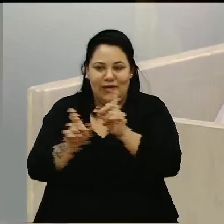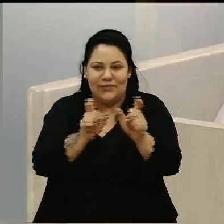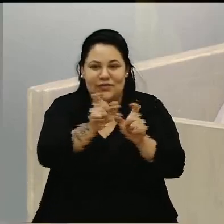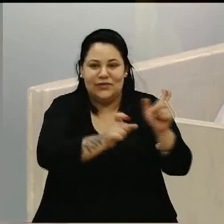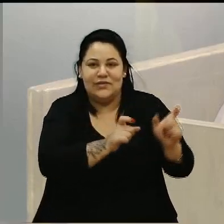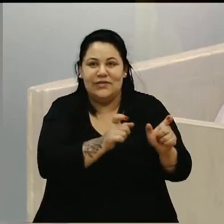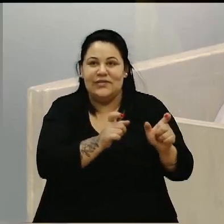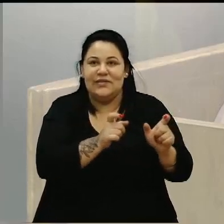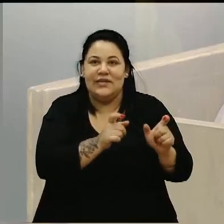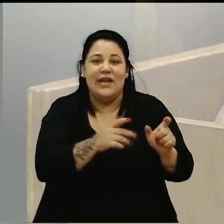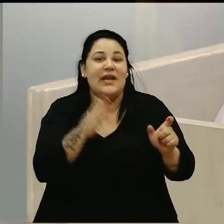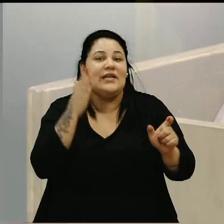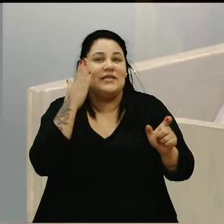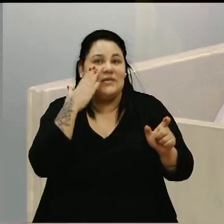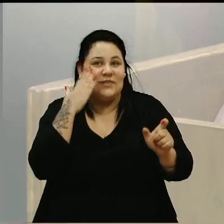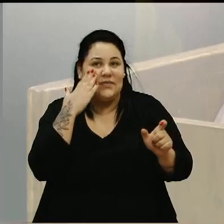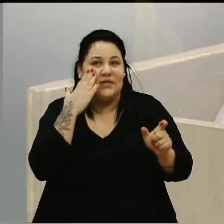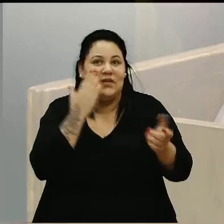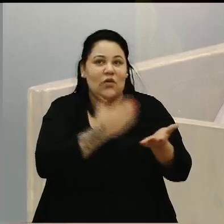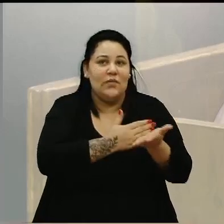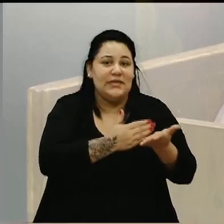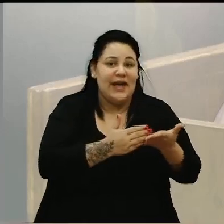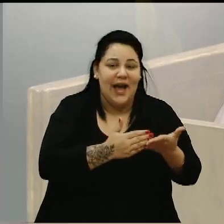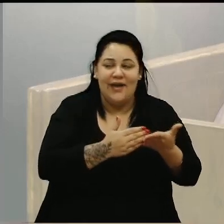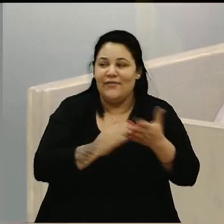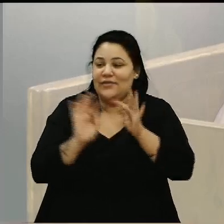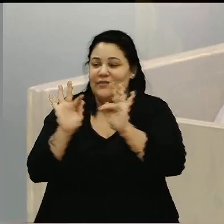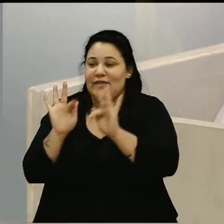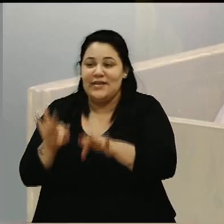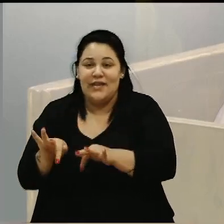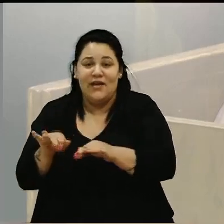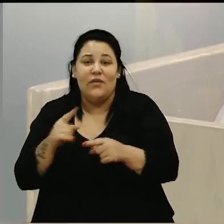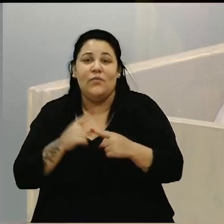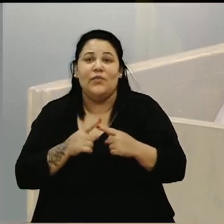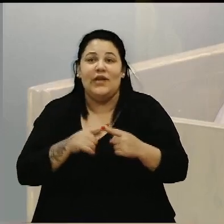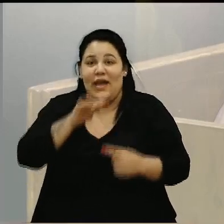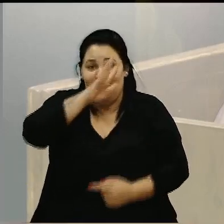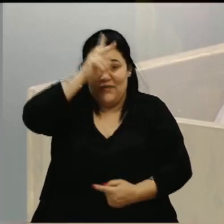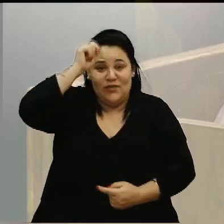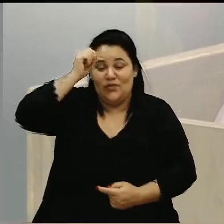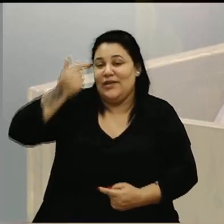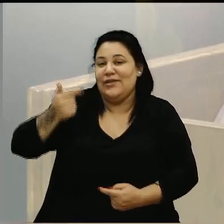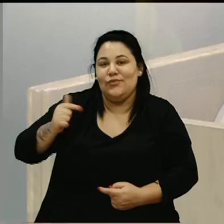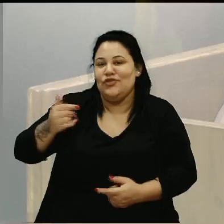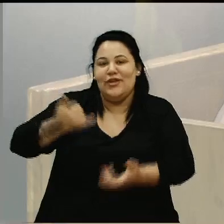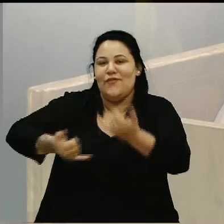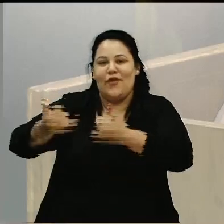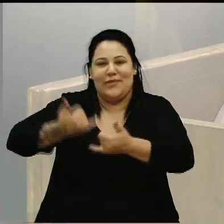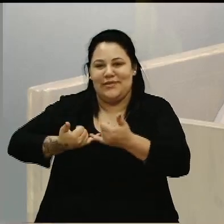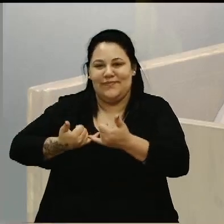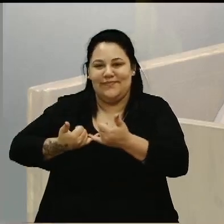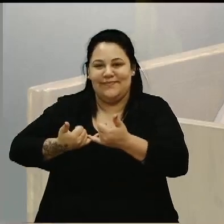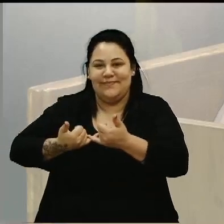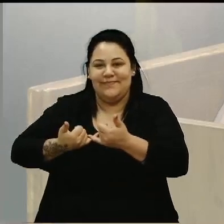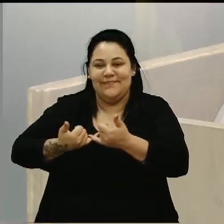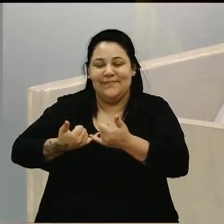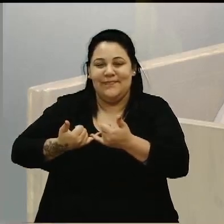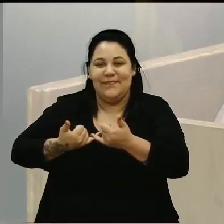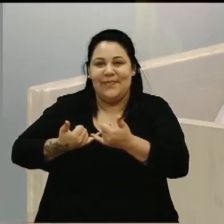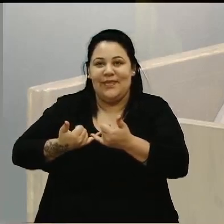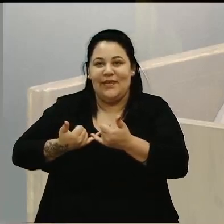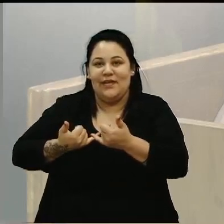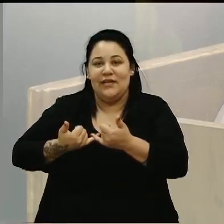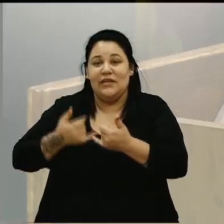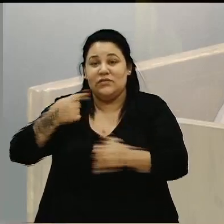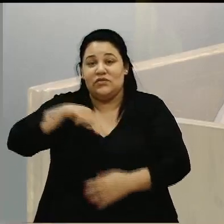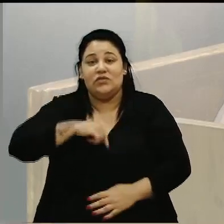sempre sabia onde começava, onde terminava, porque a prefeitura não tinha essas informações. E quando nós